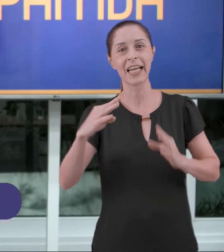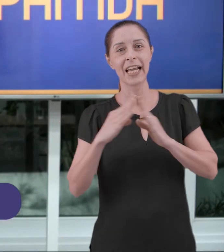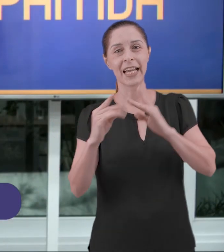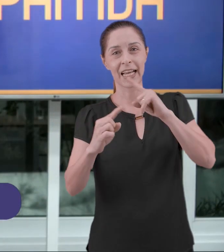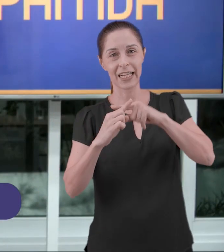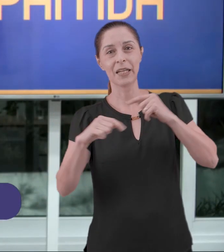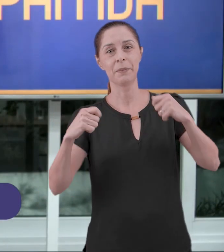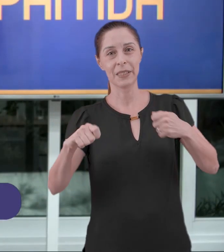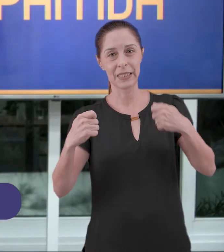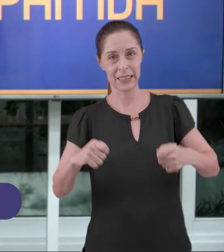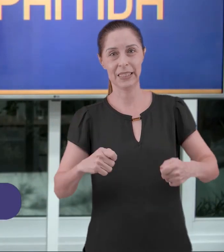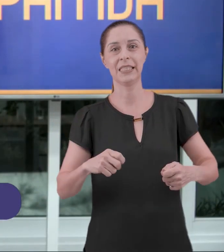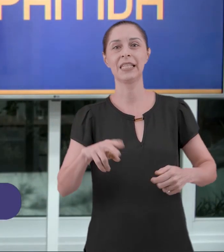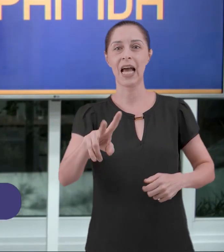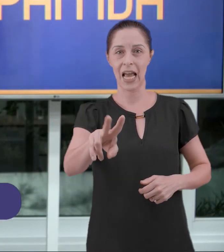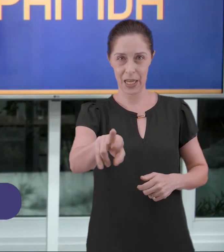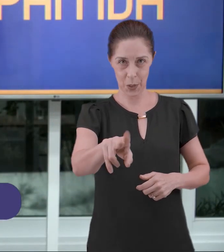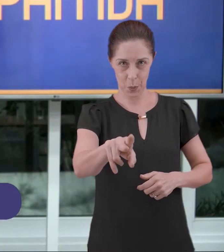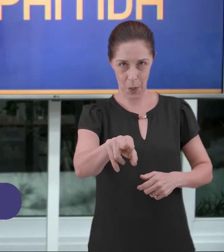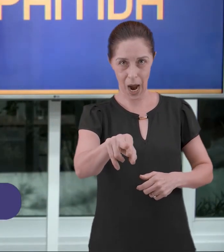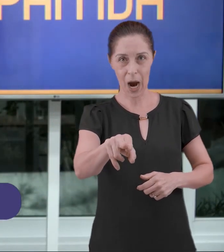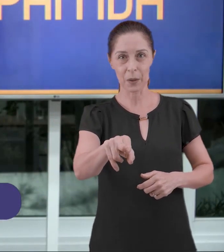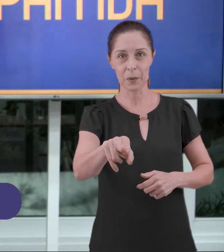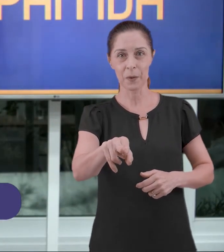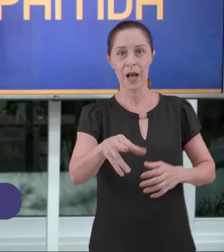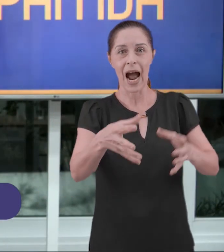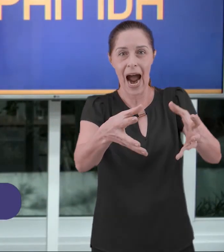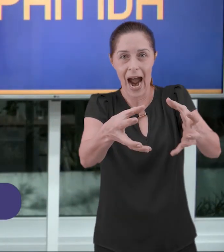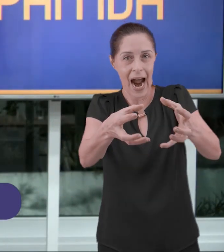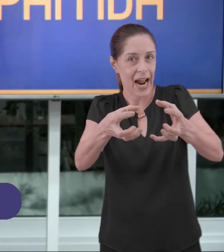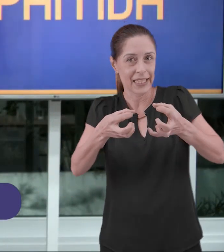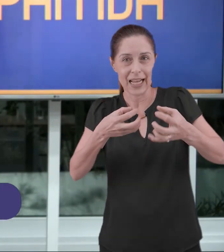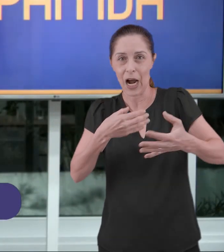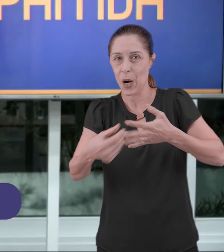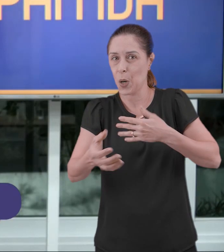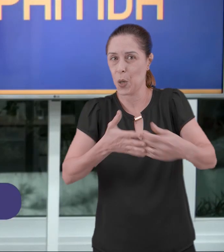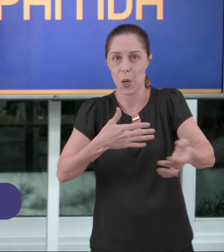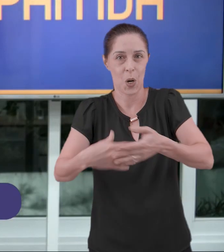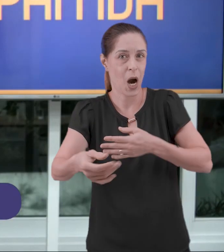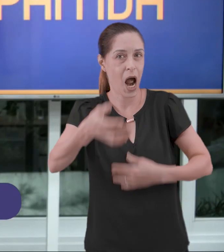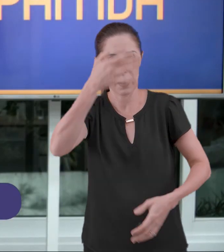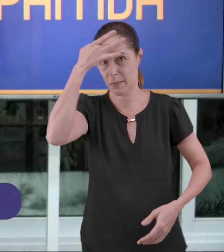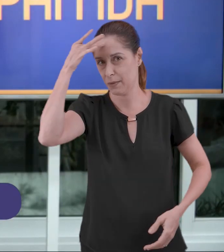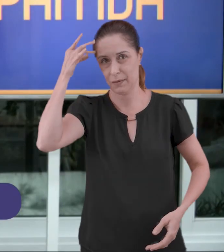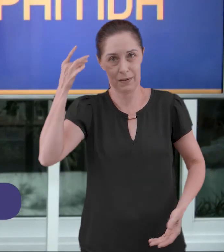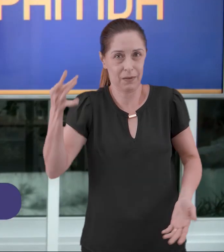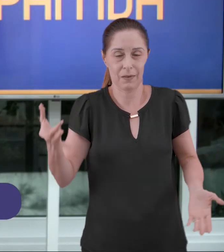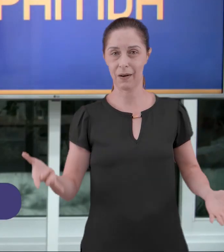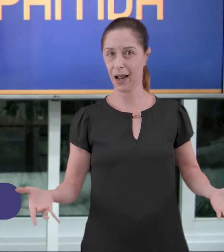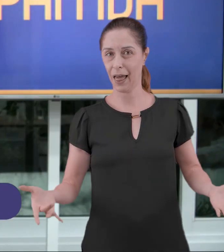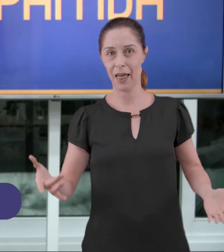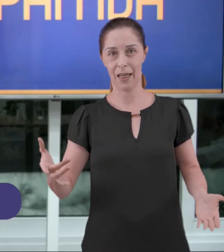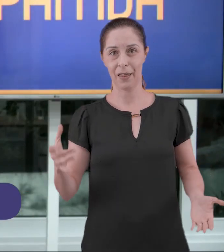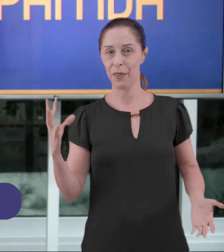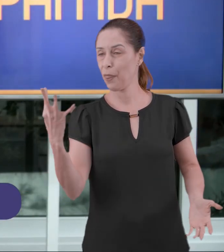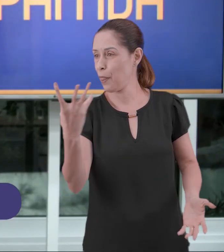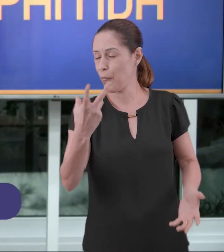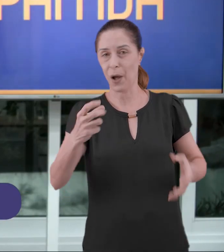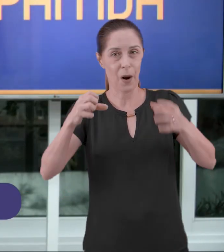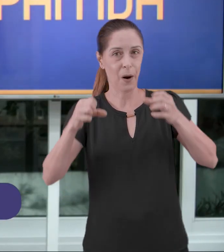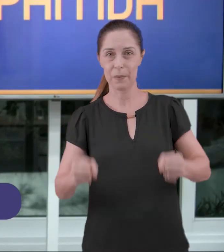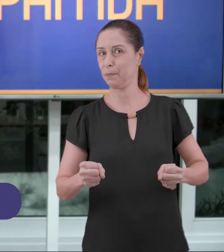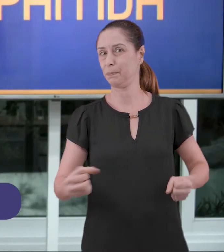né? A gente brinca, mas é verdade. É uma igreja que a gente possa ter acolhimento a